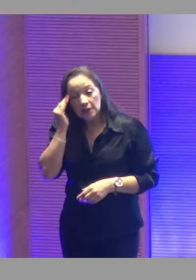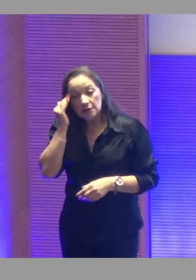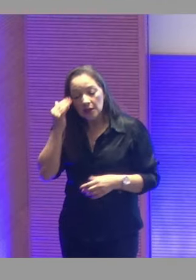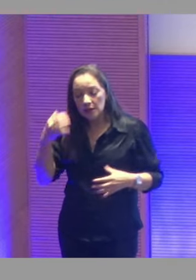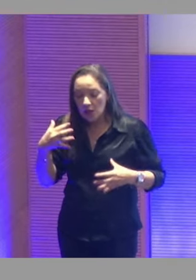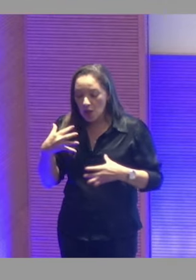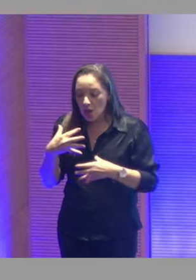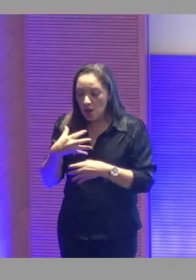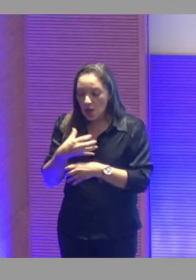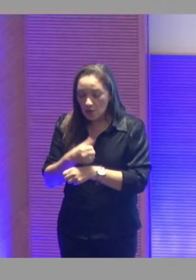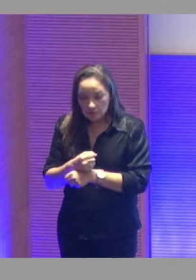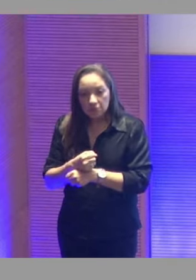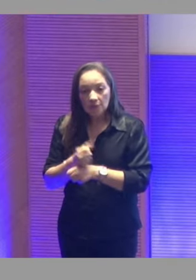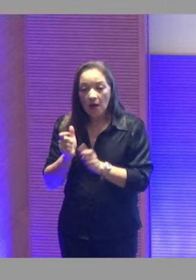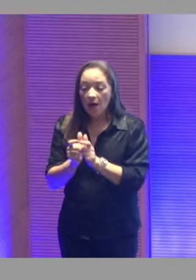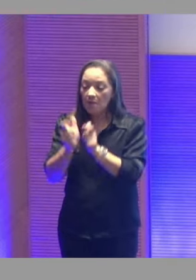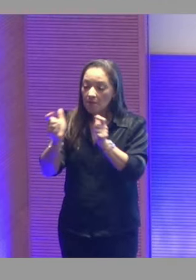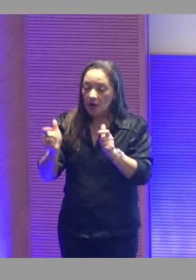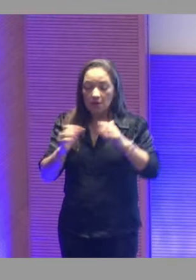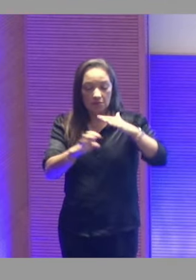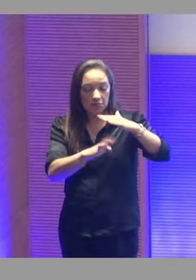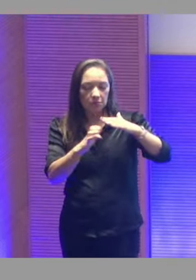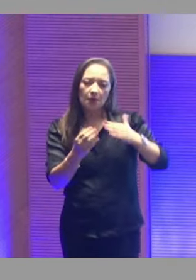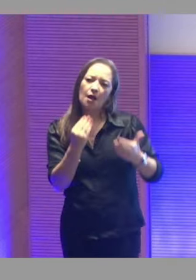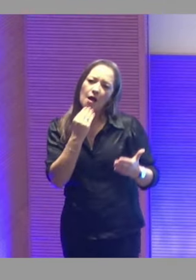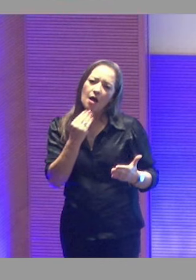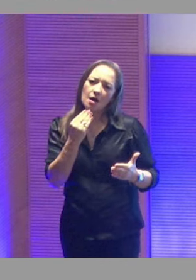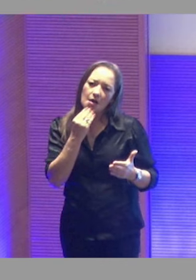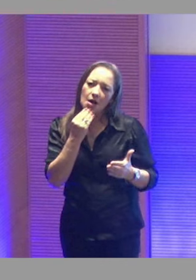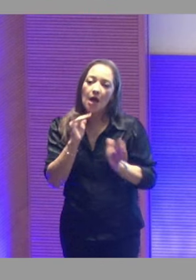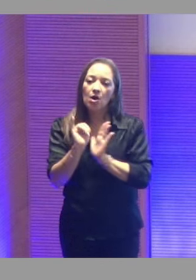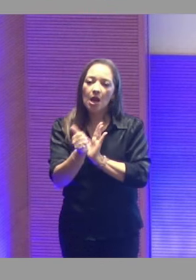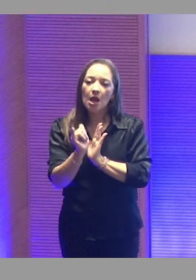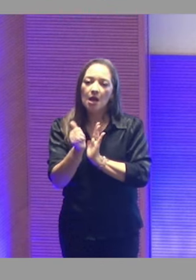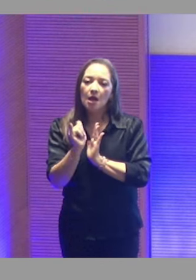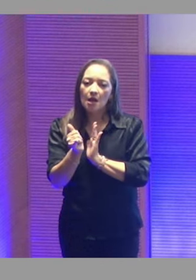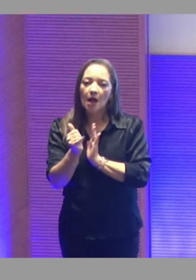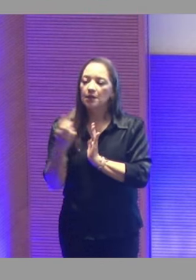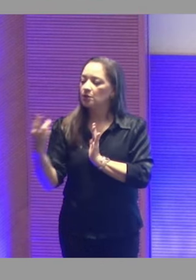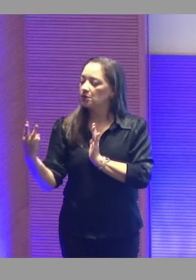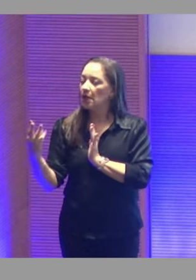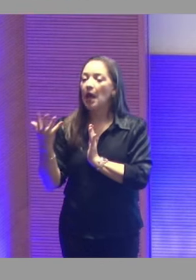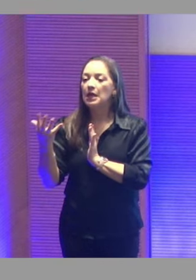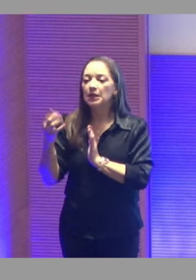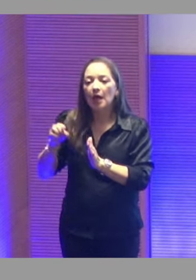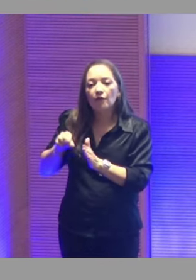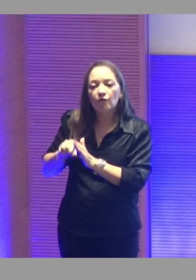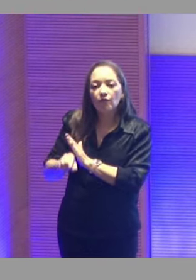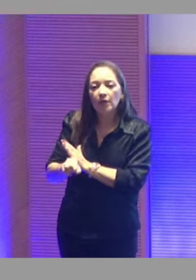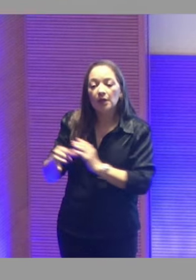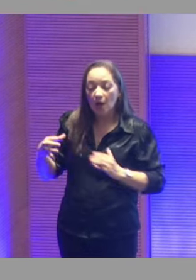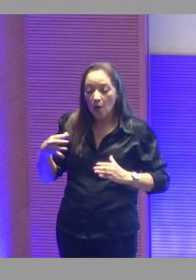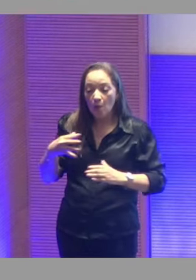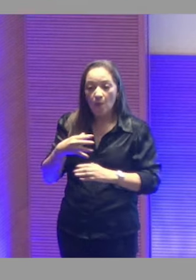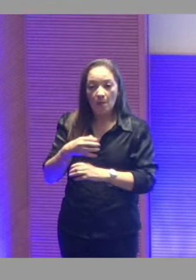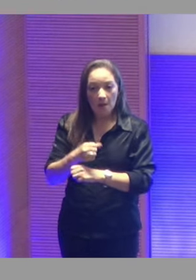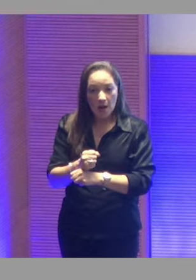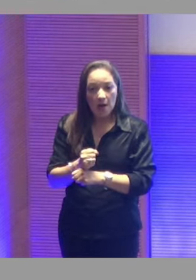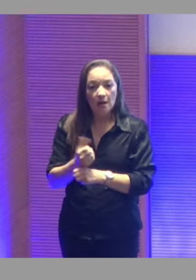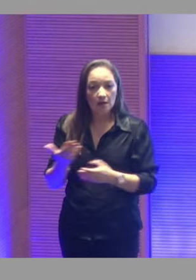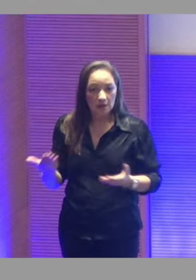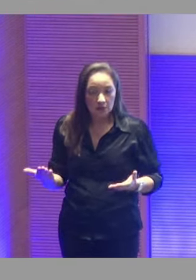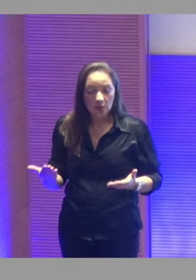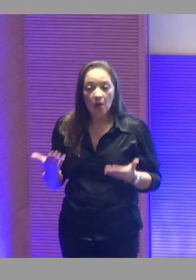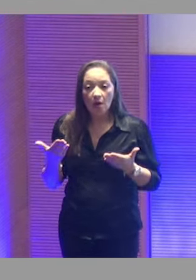contabilização a maioria das organizações Claro eh relatam o escopo três porque querem ter o inventário mais completo possível eh mas a gente gosta de